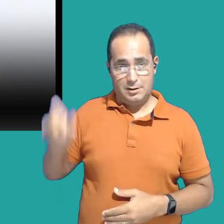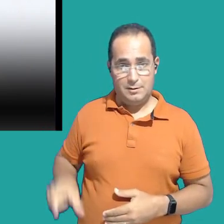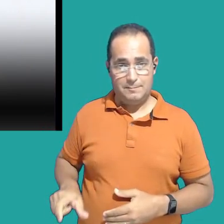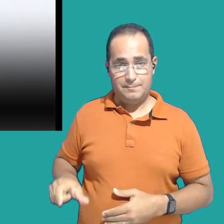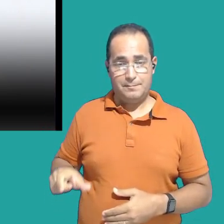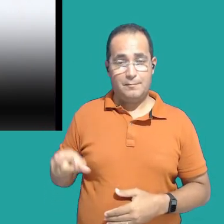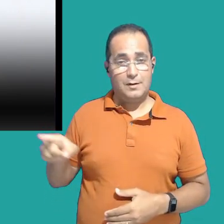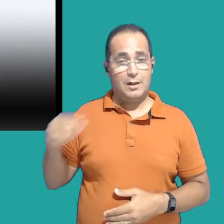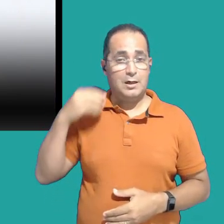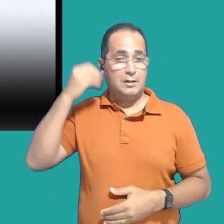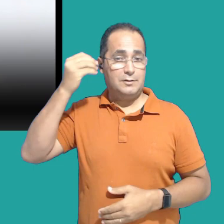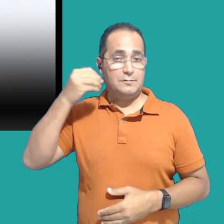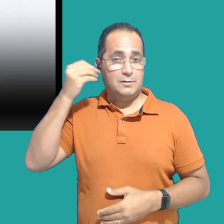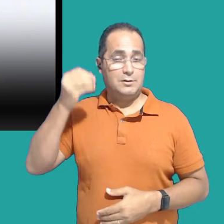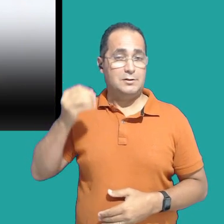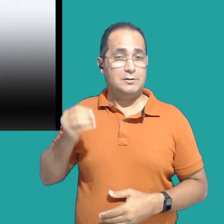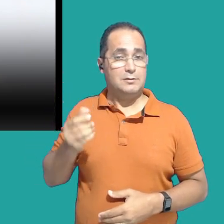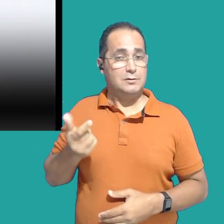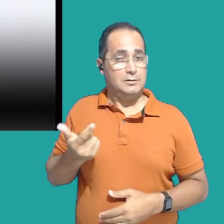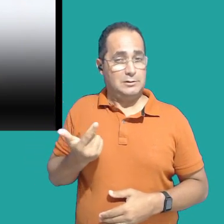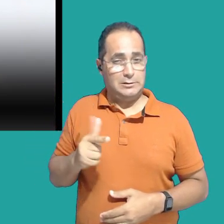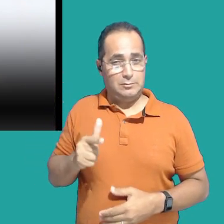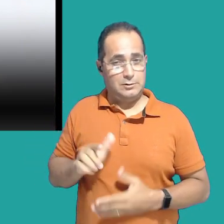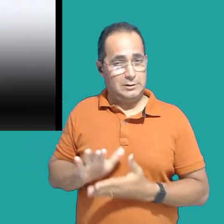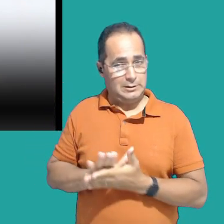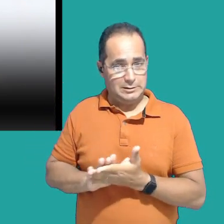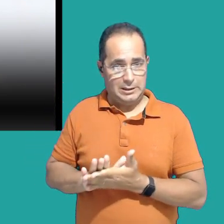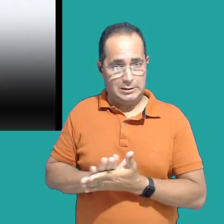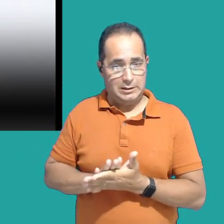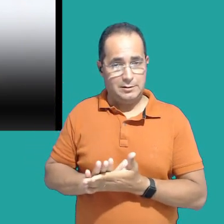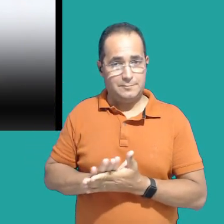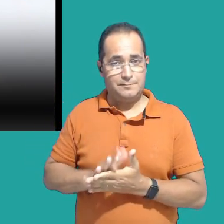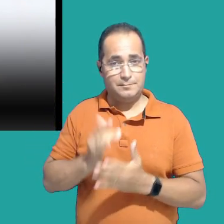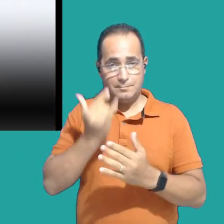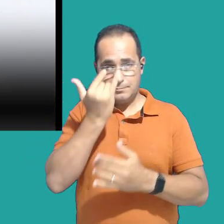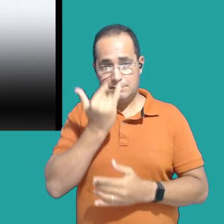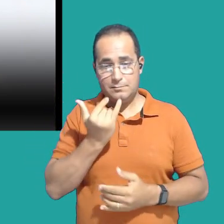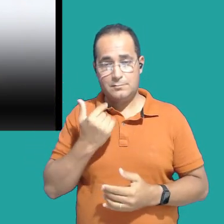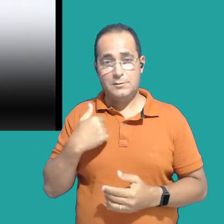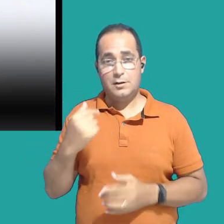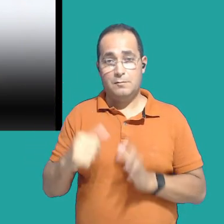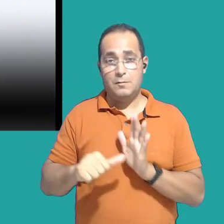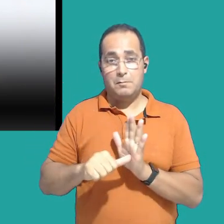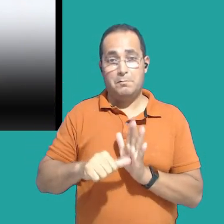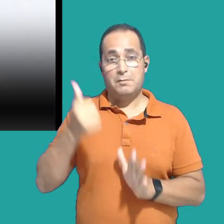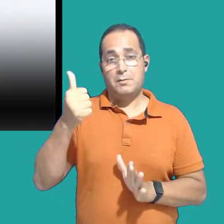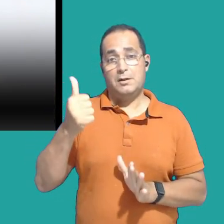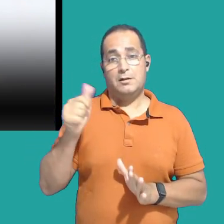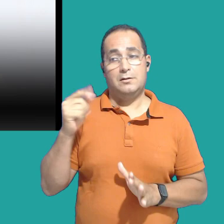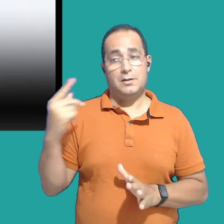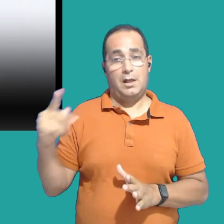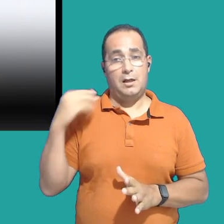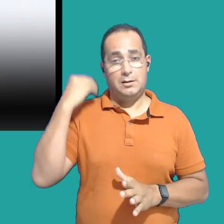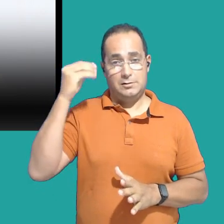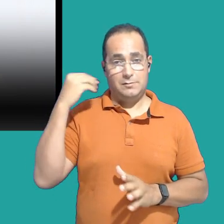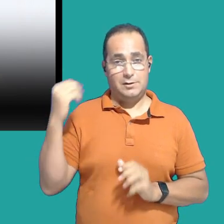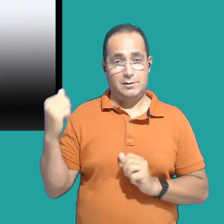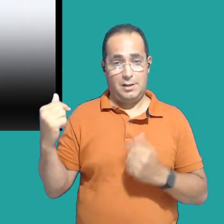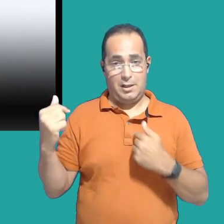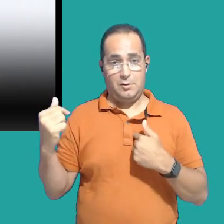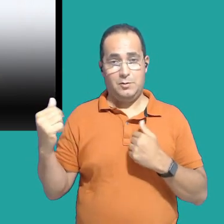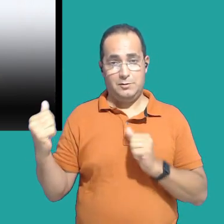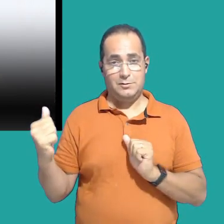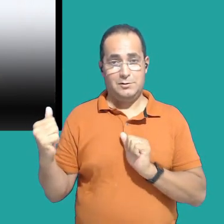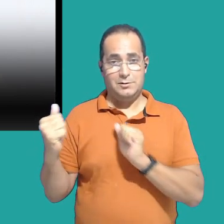ela não tinha essa experiência, não tinha nenhuma experiência com pessoa cega. Eu fui a primeira experiência